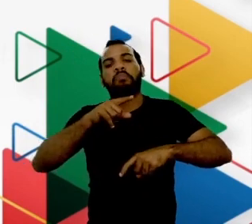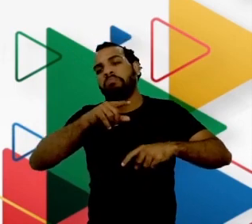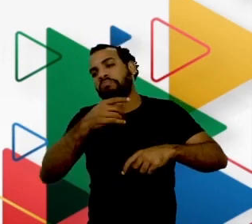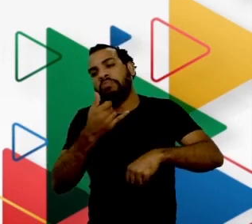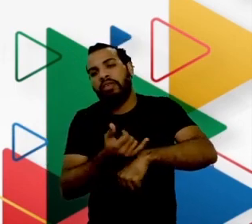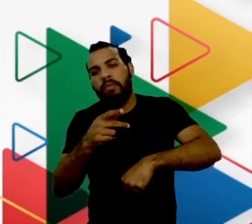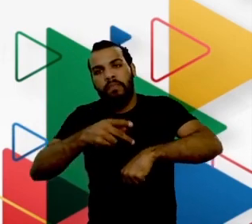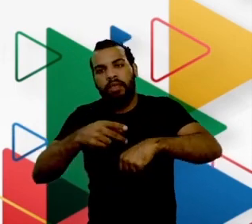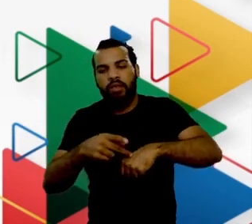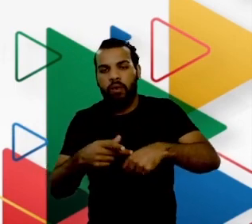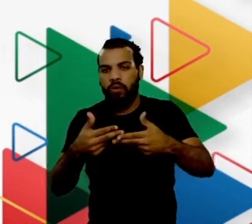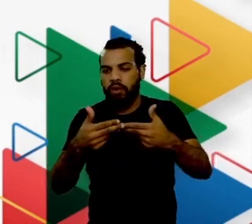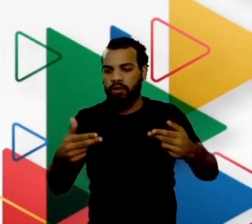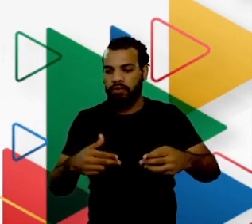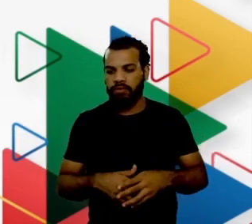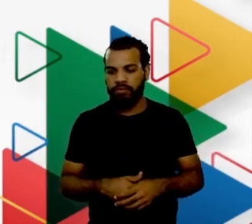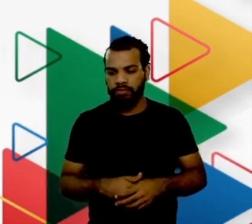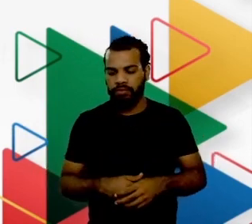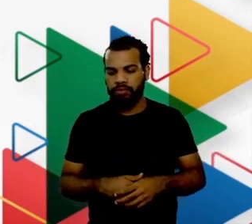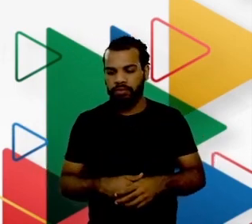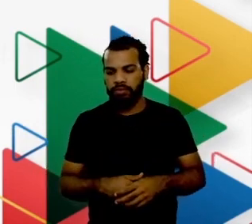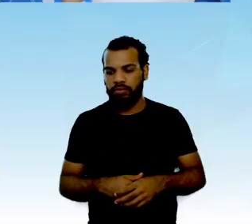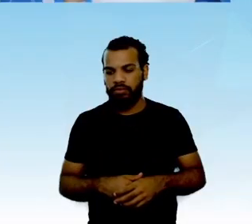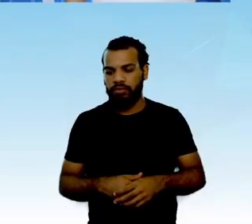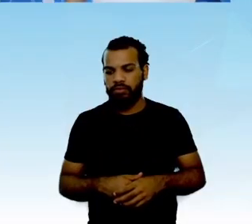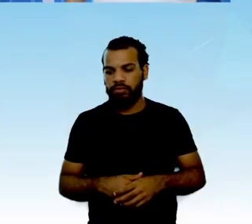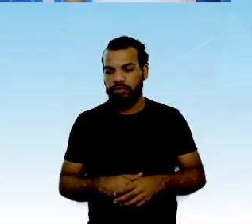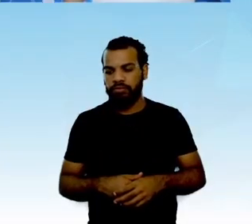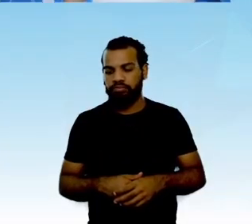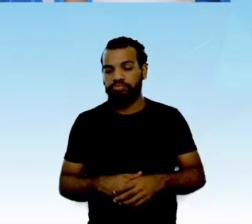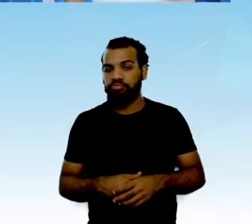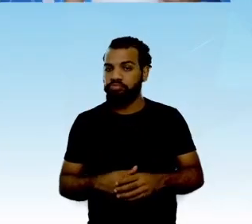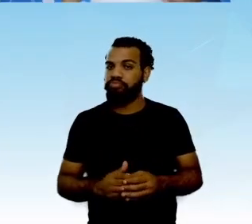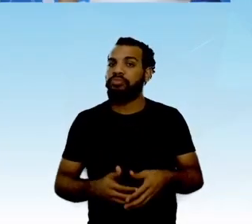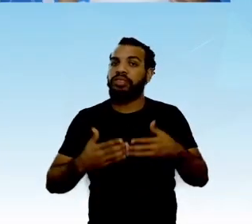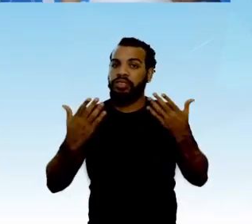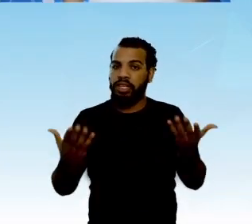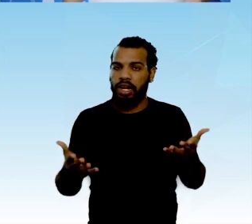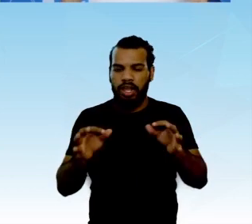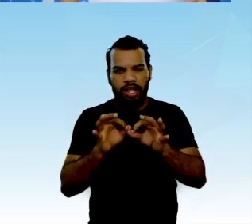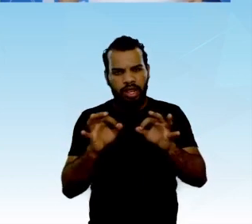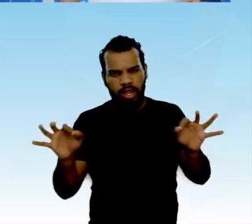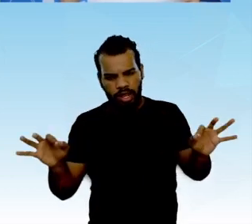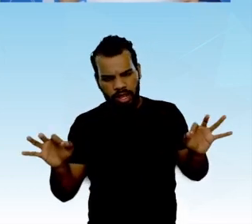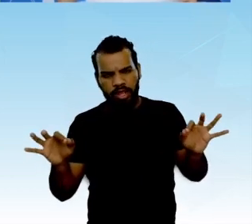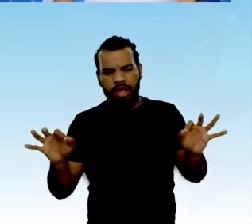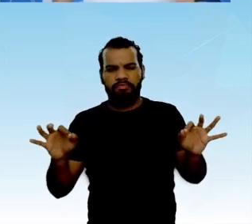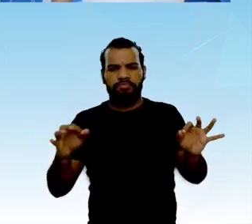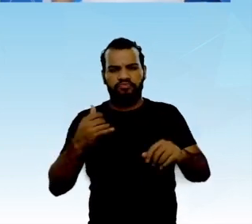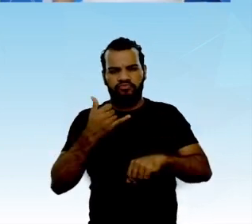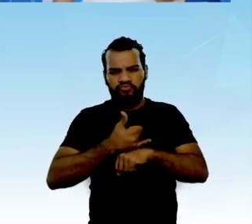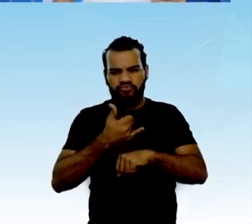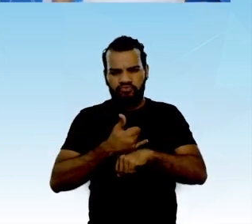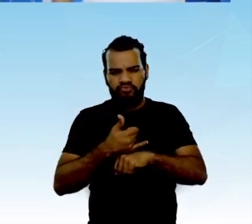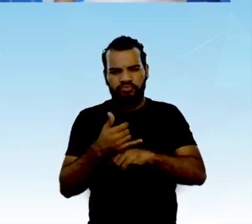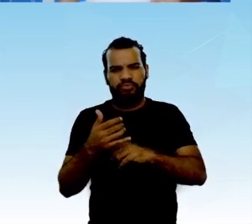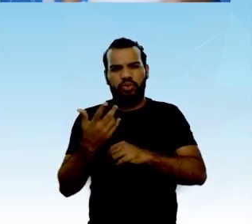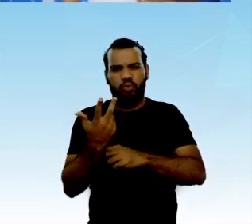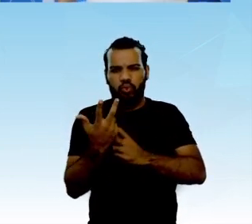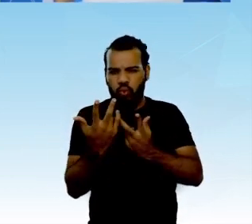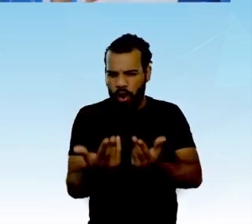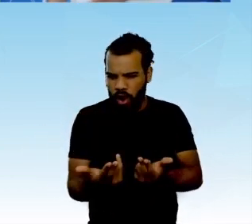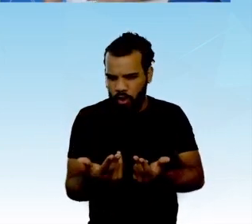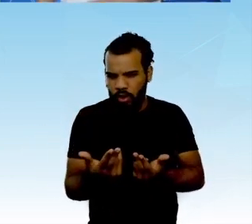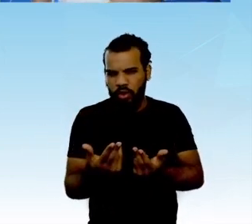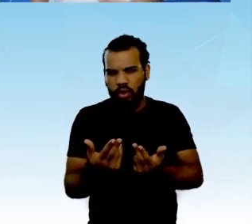quê, professor? Será que a dilatação linear do alumínio é a mesma dilatação